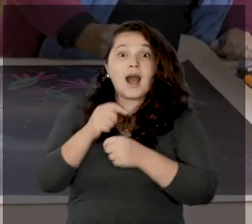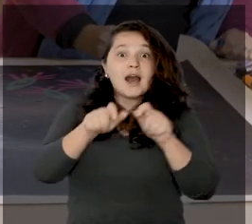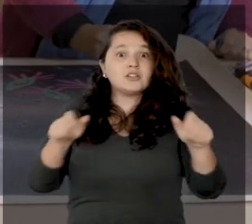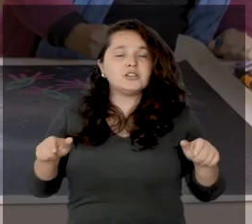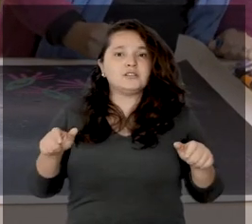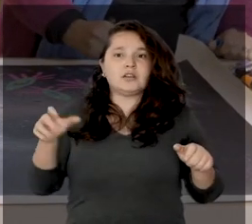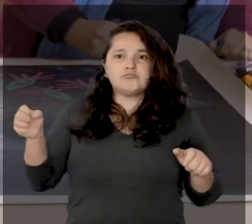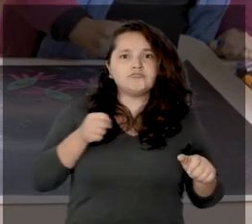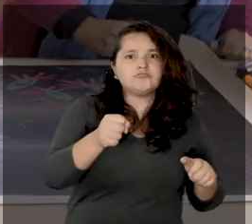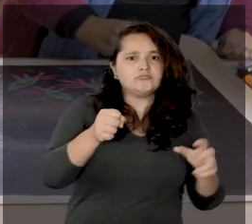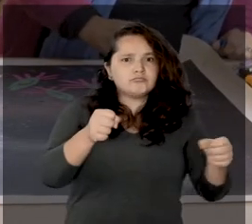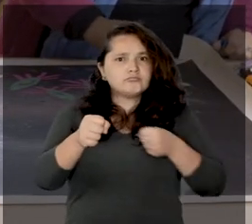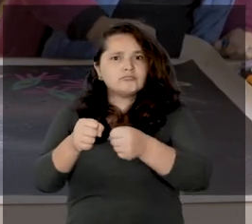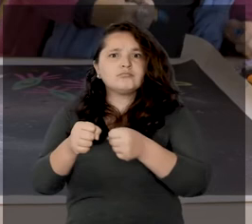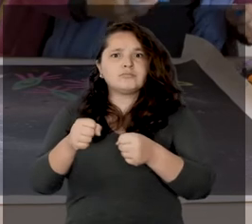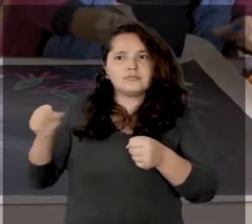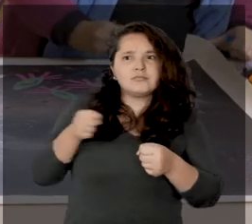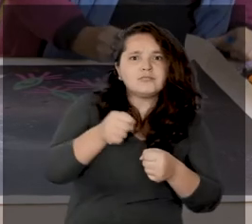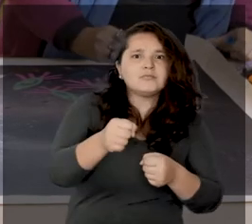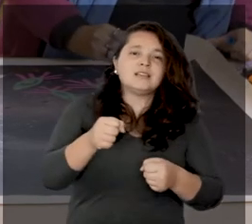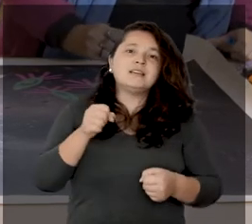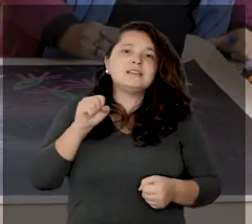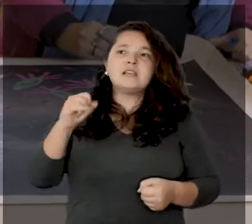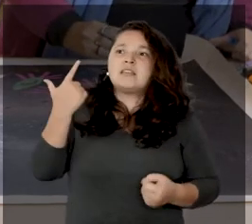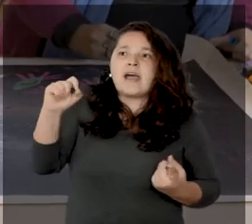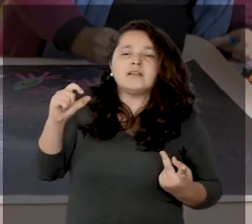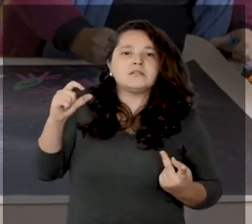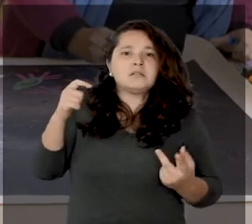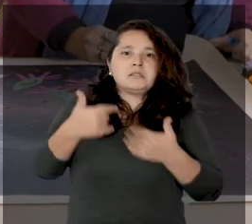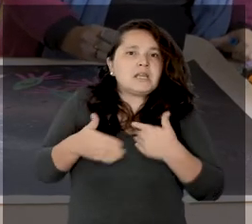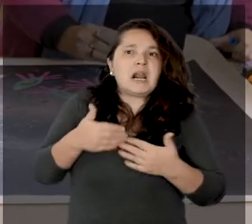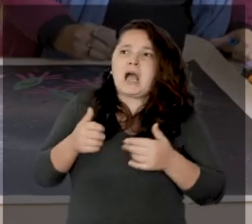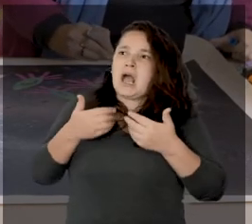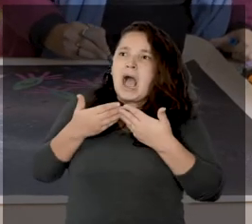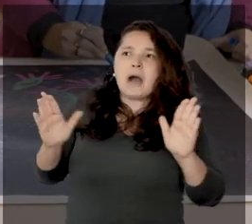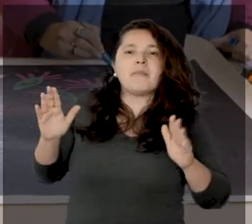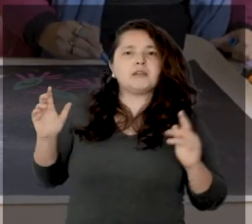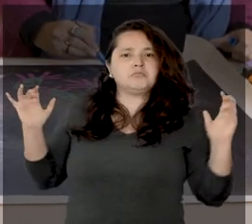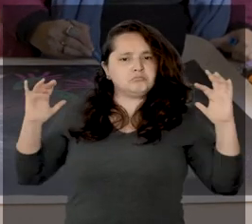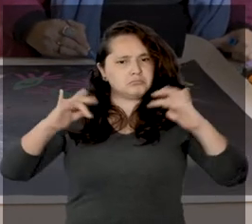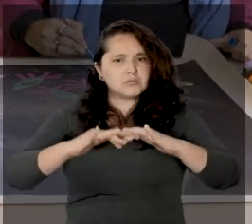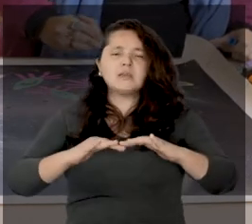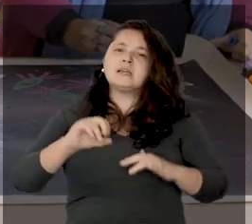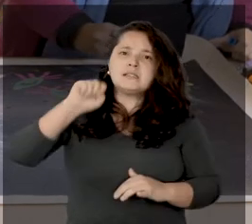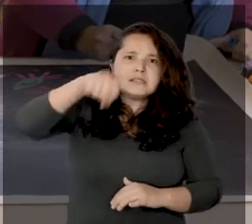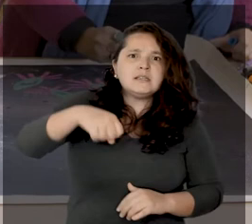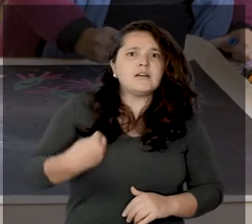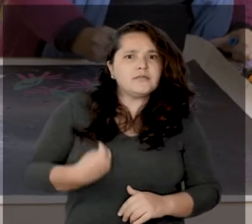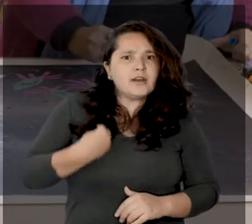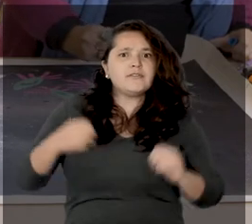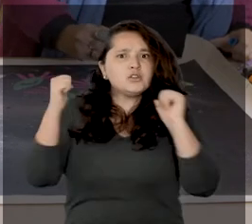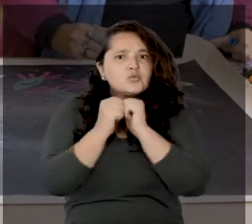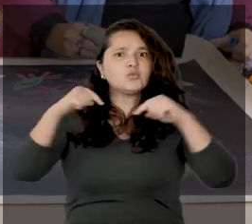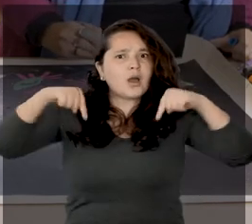aquela porta, eles vão entrar aqui, nem que isso gere uma multa para a gente depois, mas os parentes vão viver aqui esses momentos junto com a gente. Eu acho que é